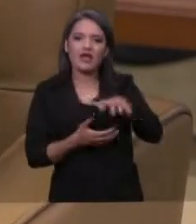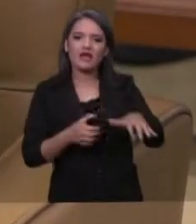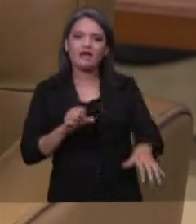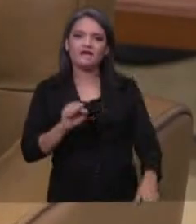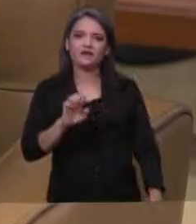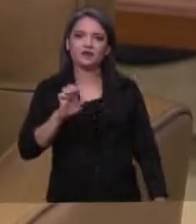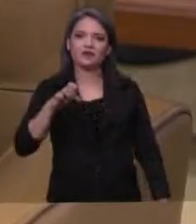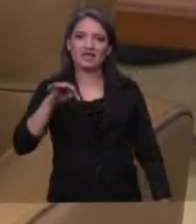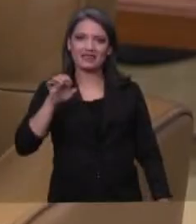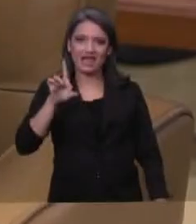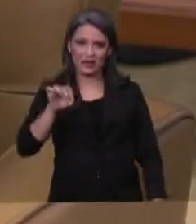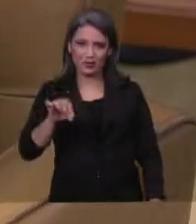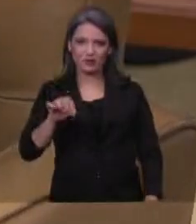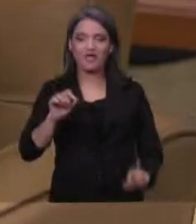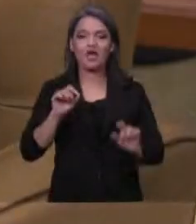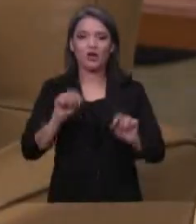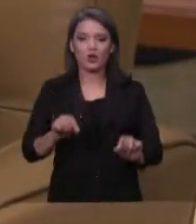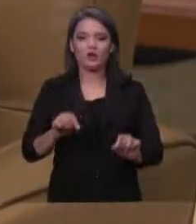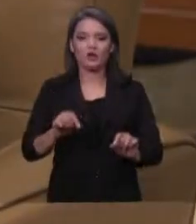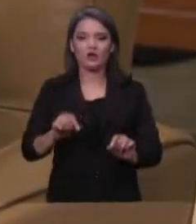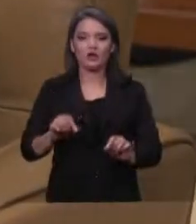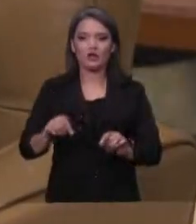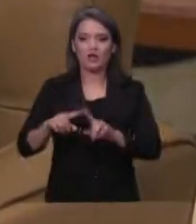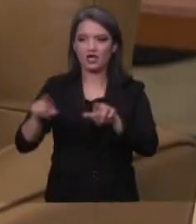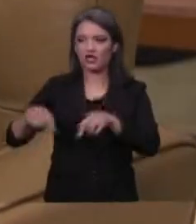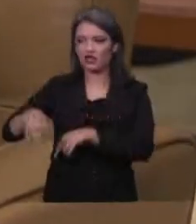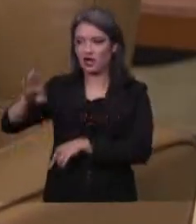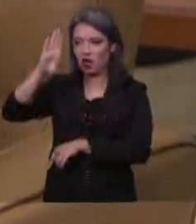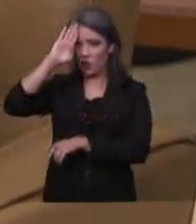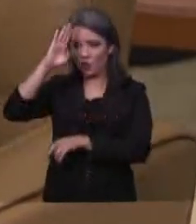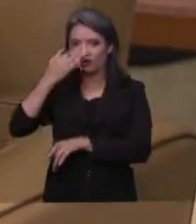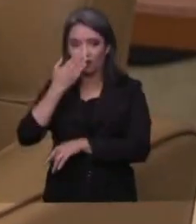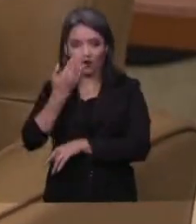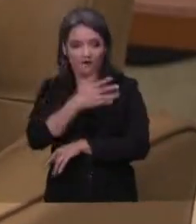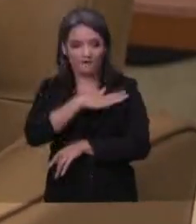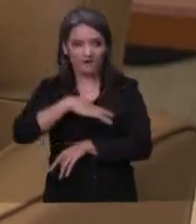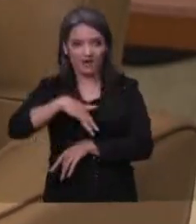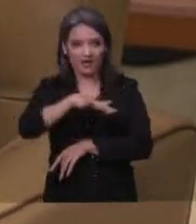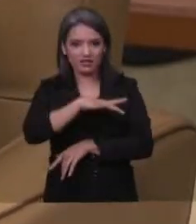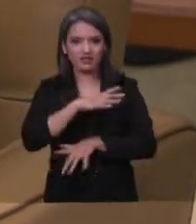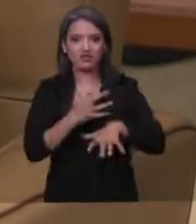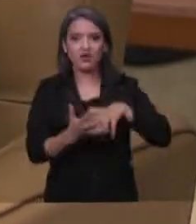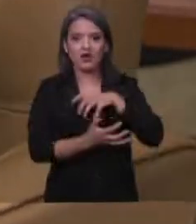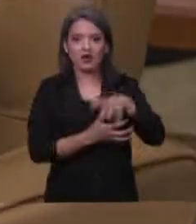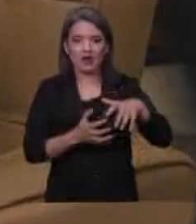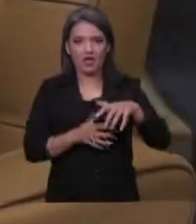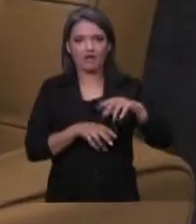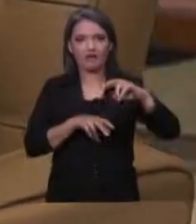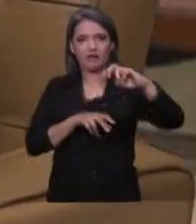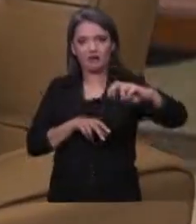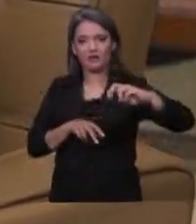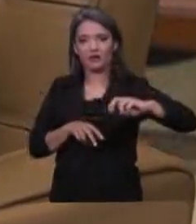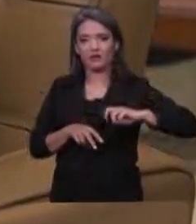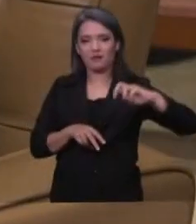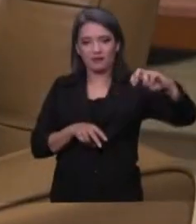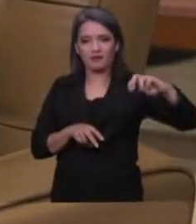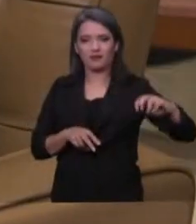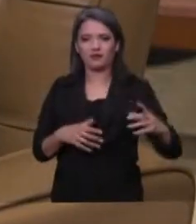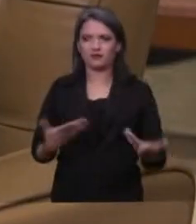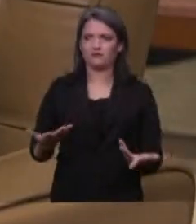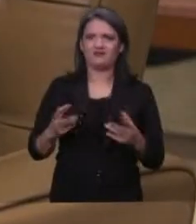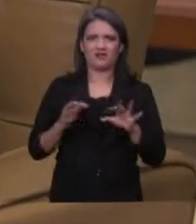Era um protesto na frente de quartéis, para não permitir que houvesse movimento nos quartéis. E a corte disse, isso não é tipo